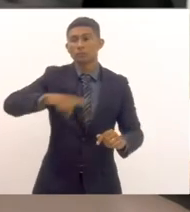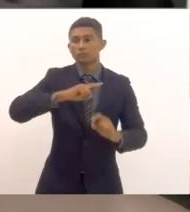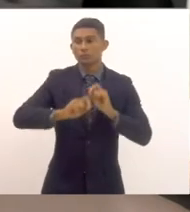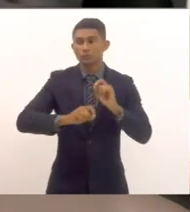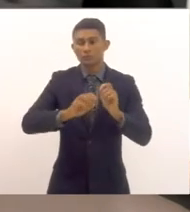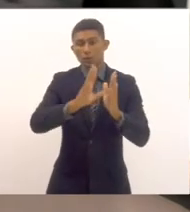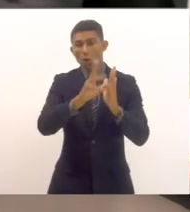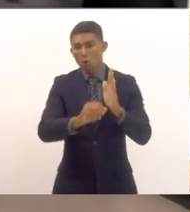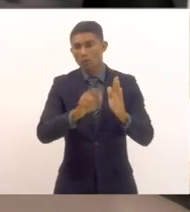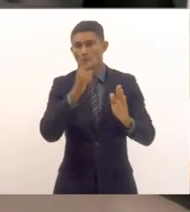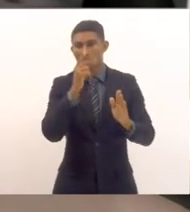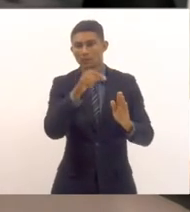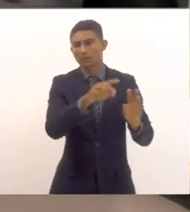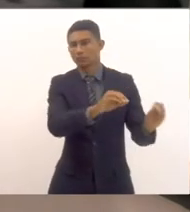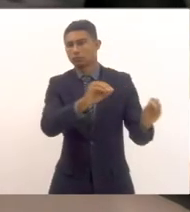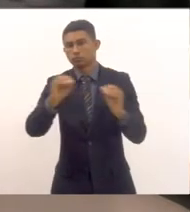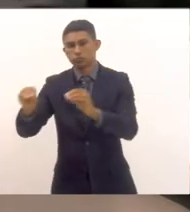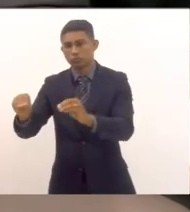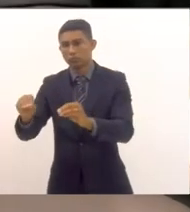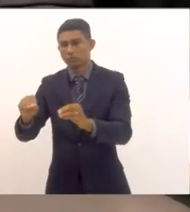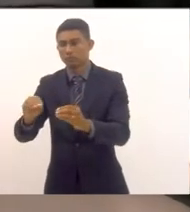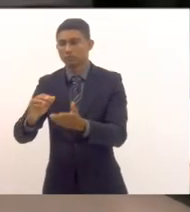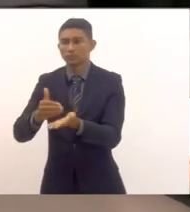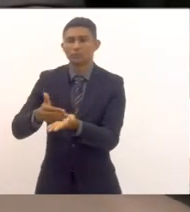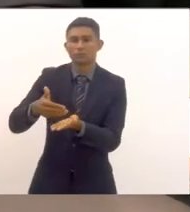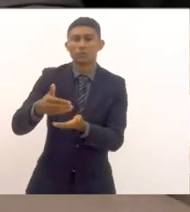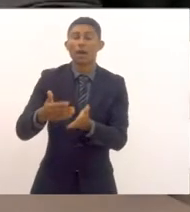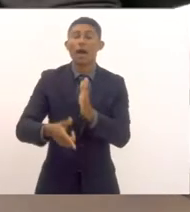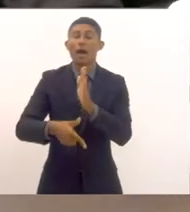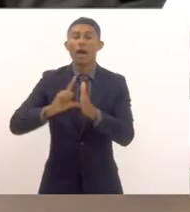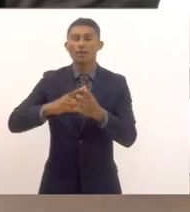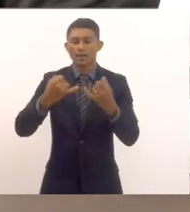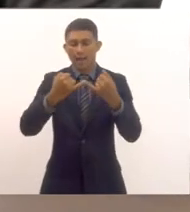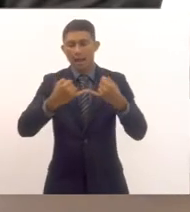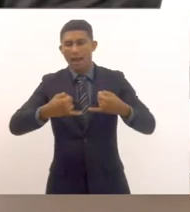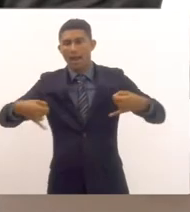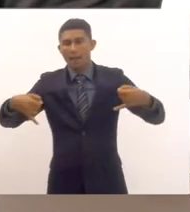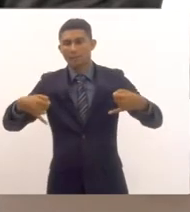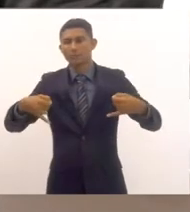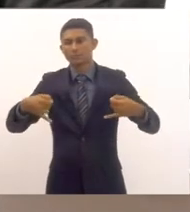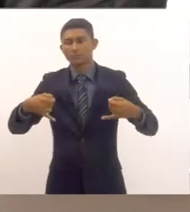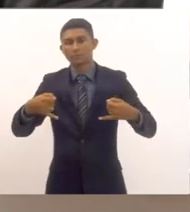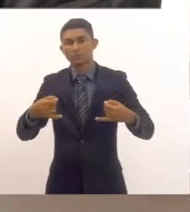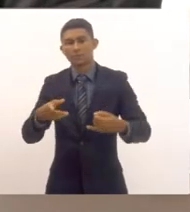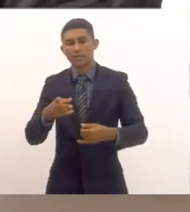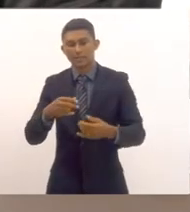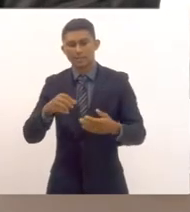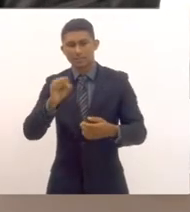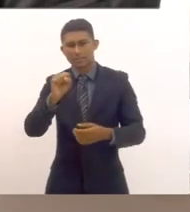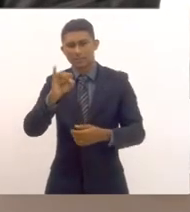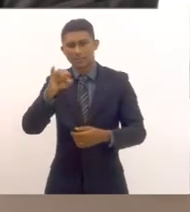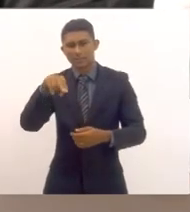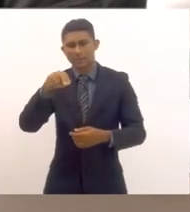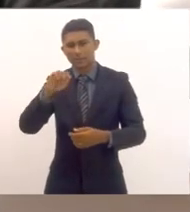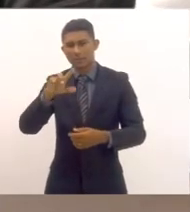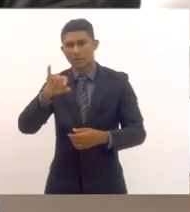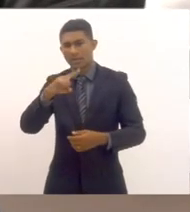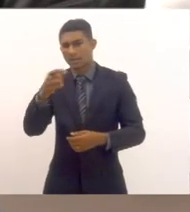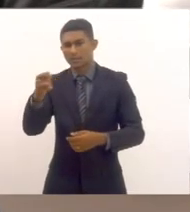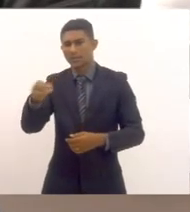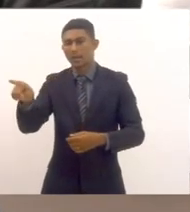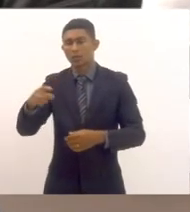dos Furtos que inicialmente era o cabo de sinalização como a gente já comentou aqui e ele migrou